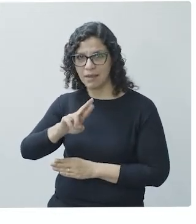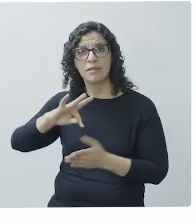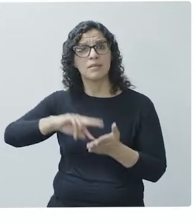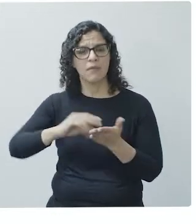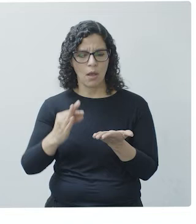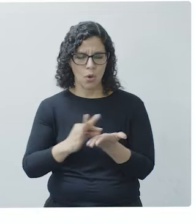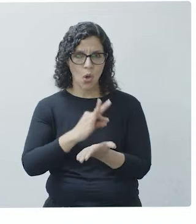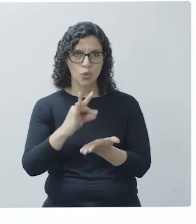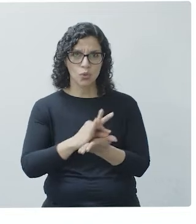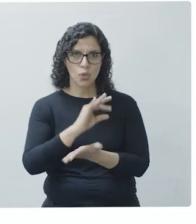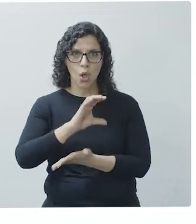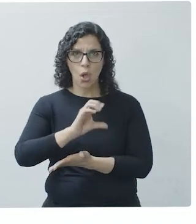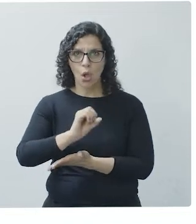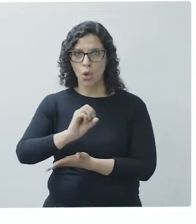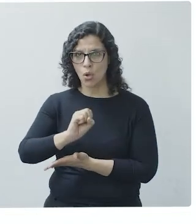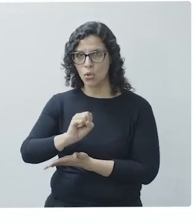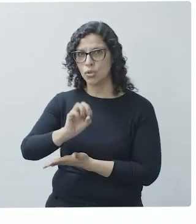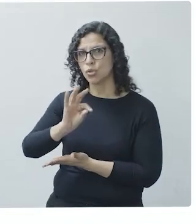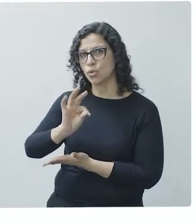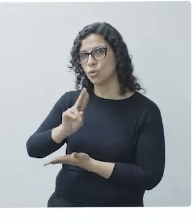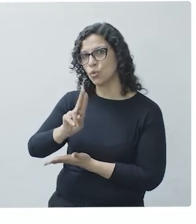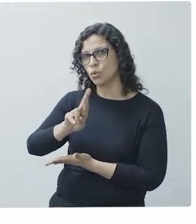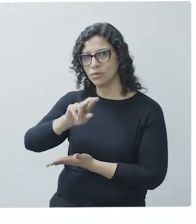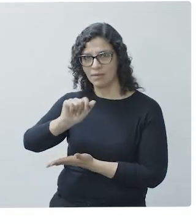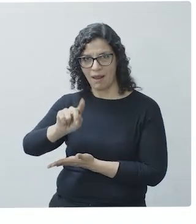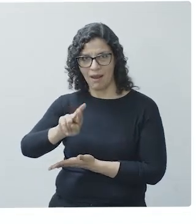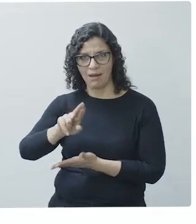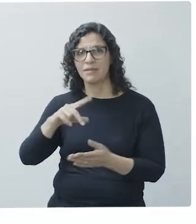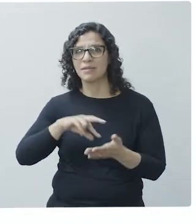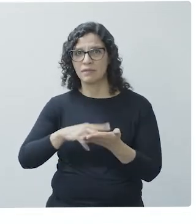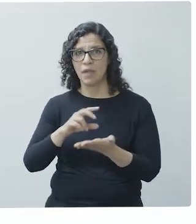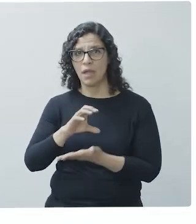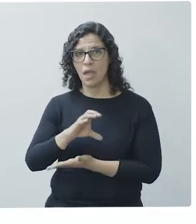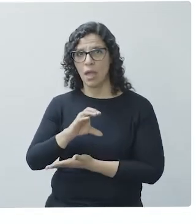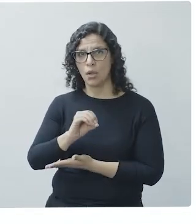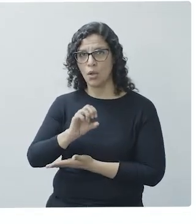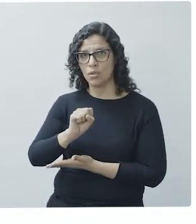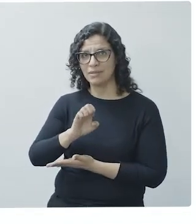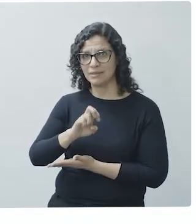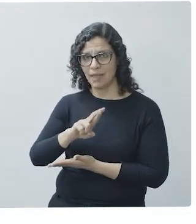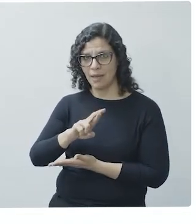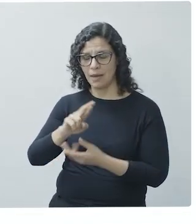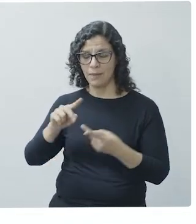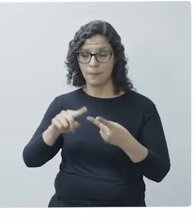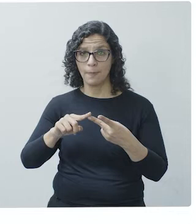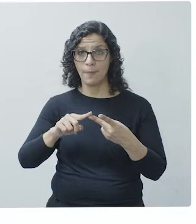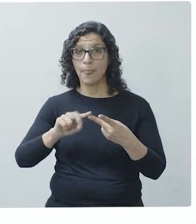ano de 1885. Então, para ficar mais fácil. Coser ou costurar.